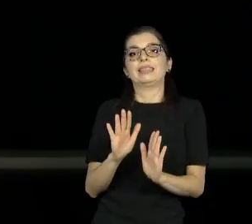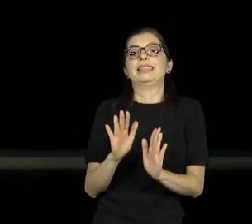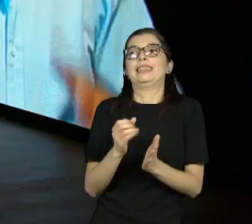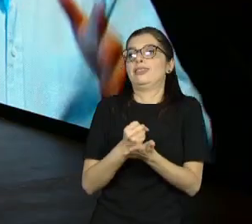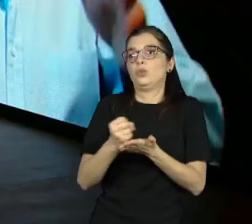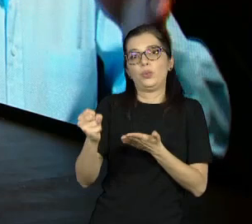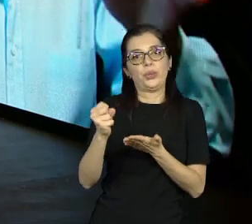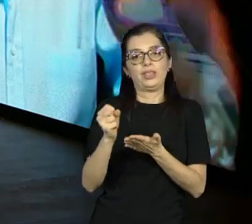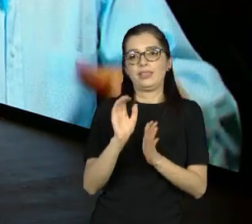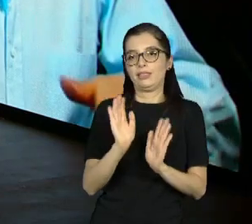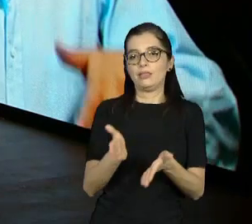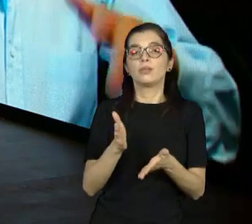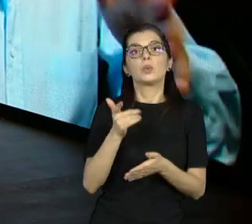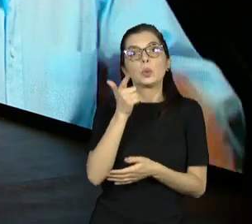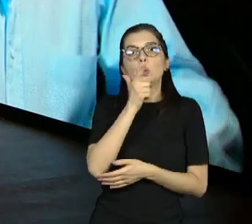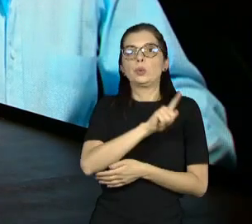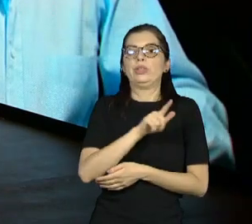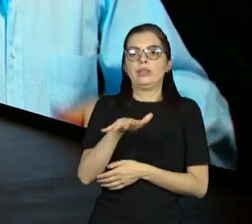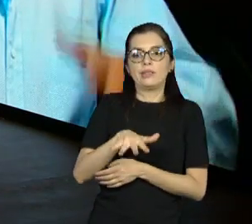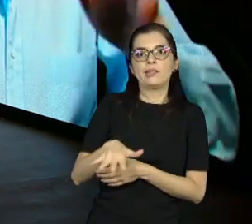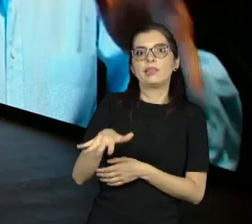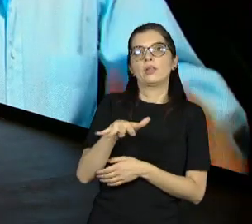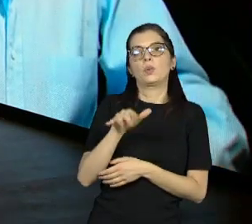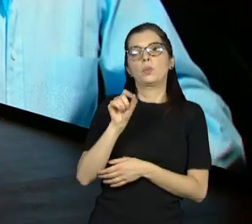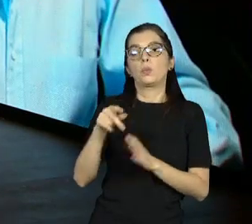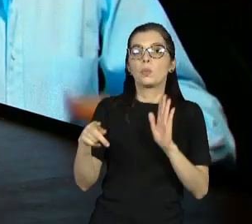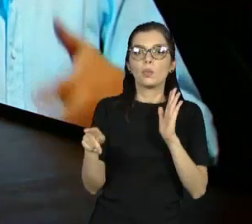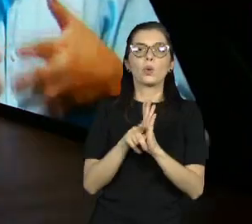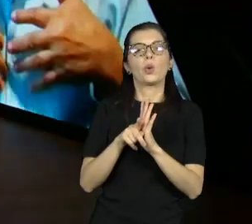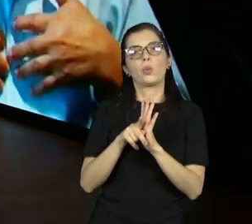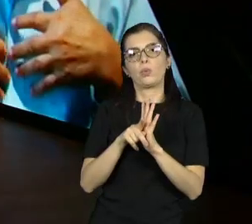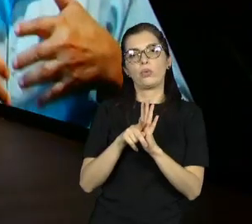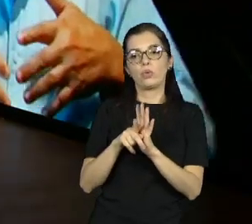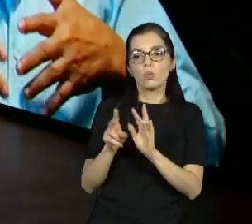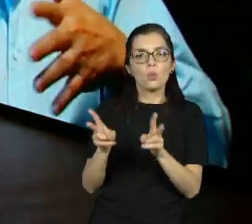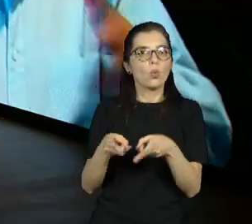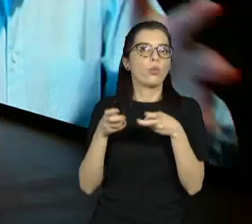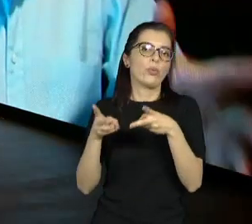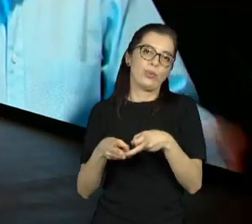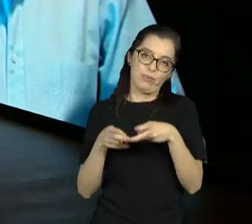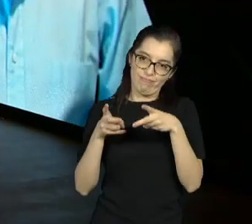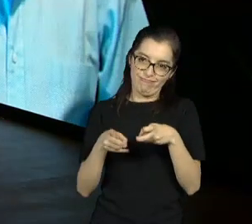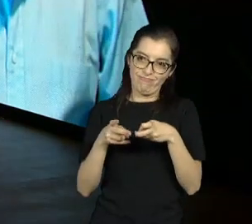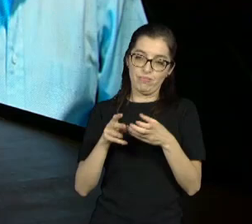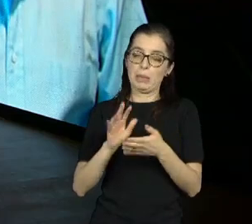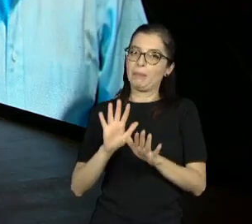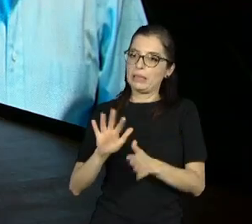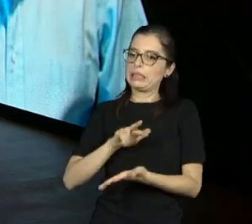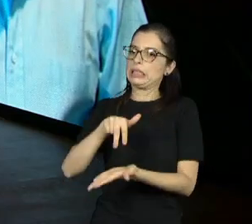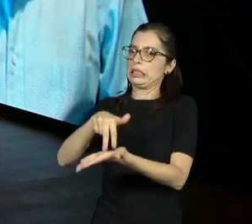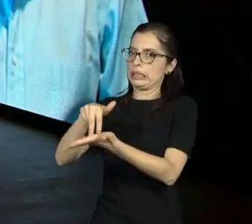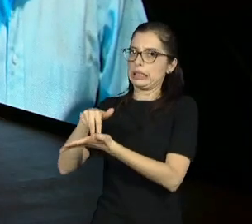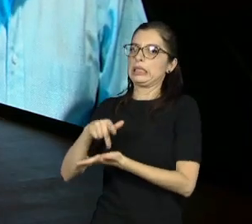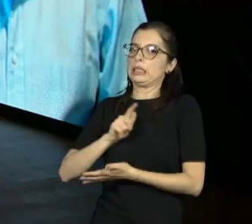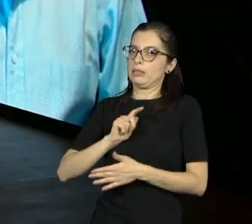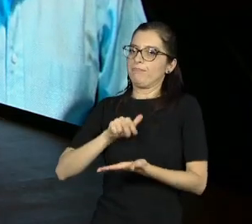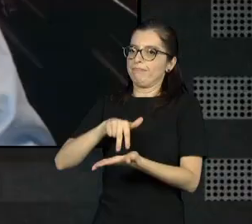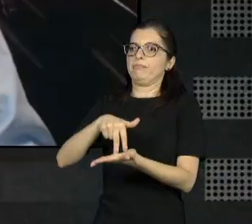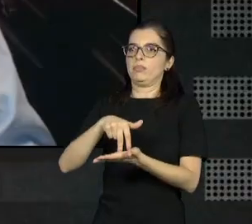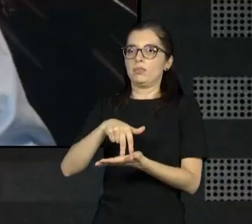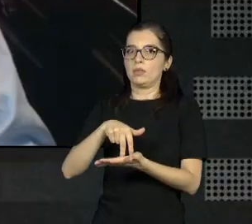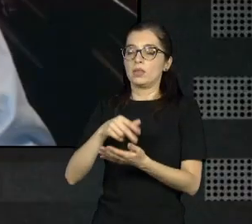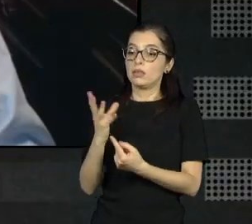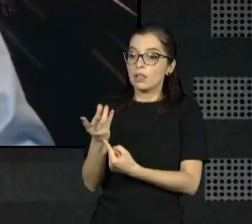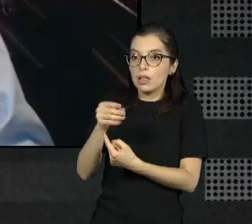temos como ganhar espaço, como manter espaço, e não sou só eu, tem outros artistas também